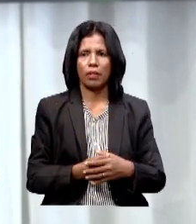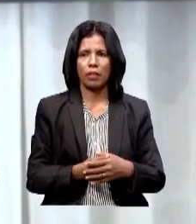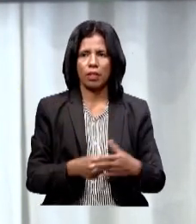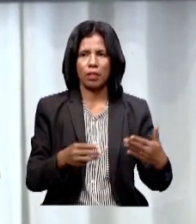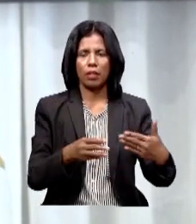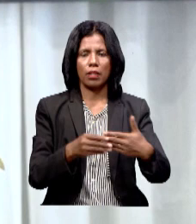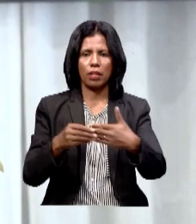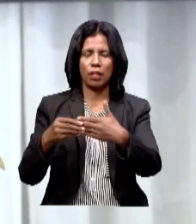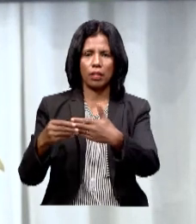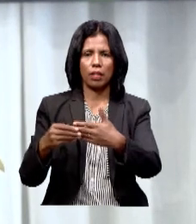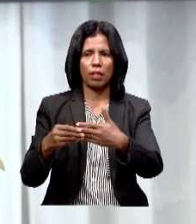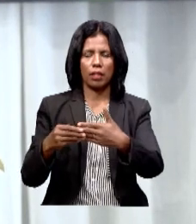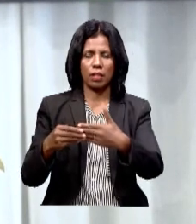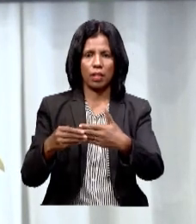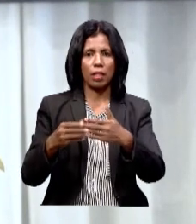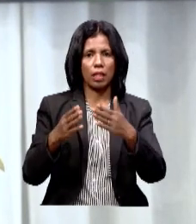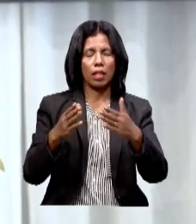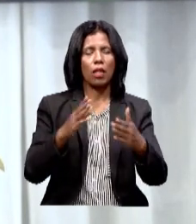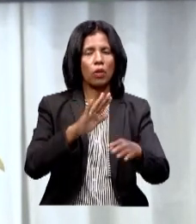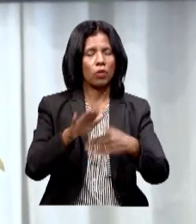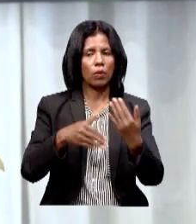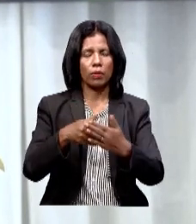liderasi toa PP